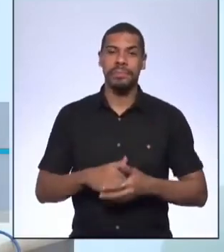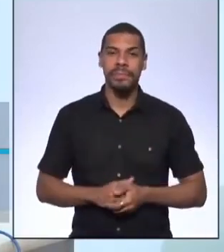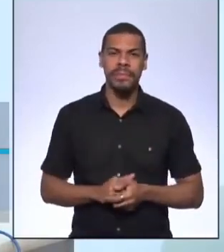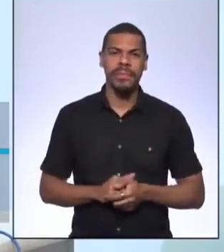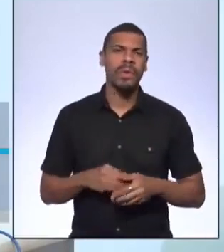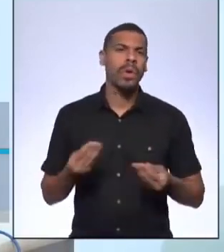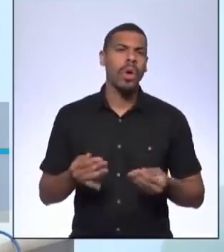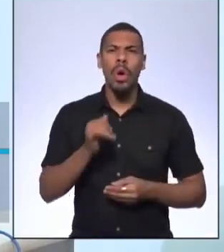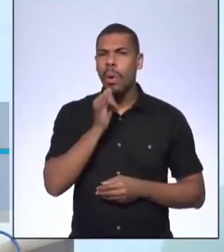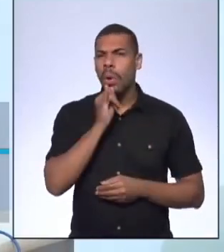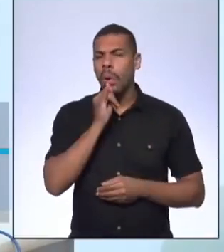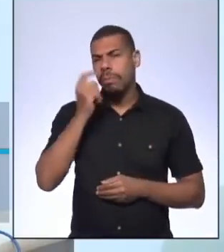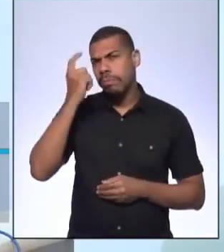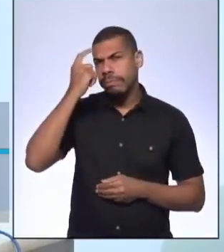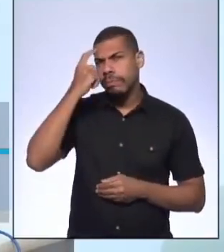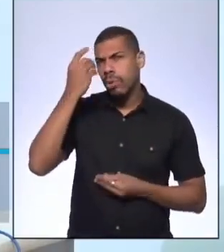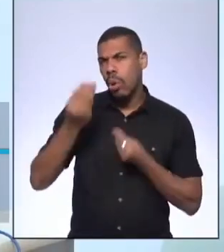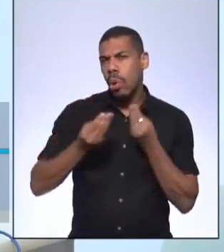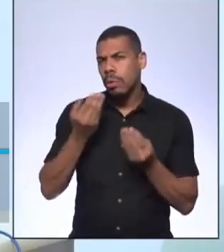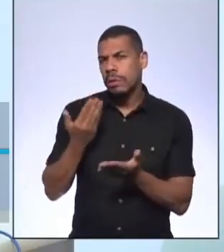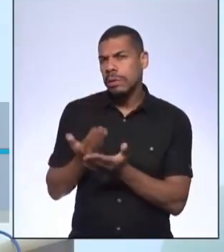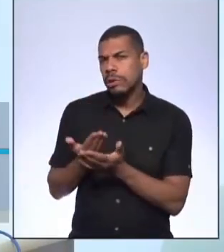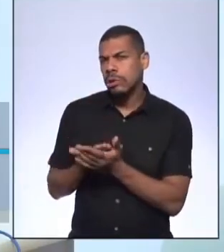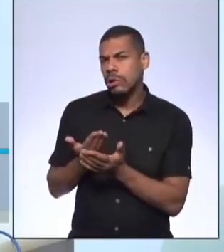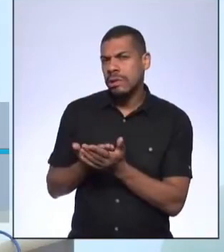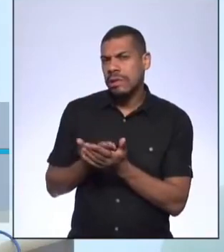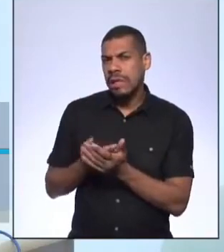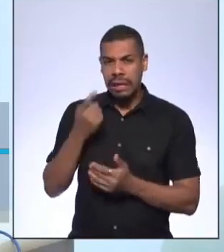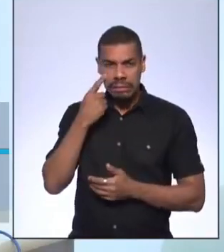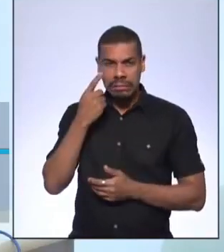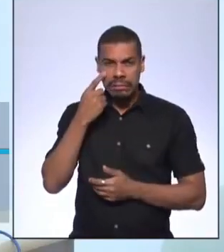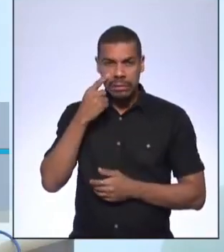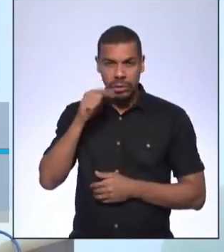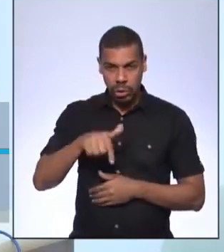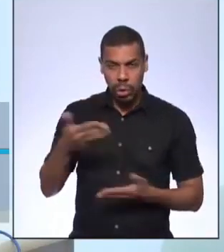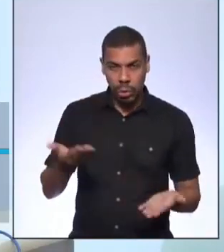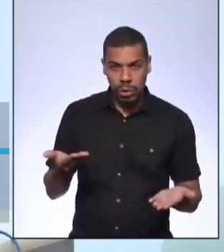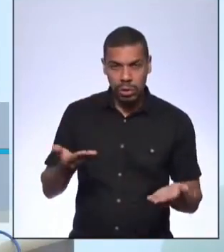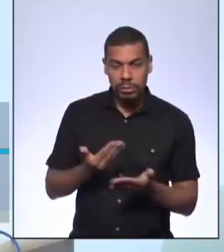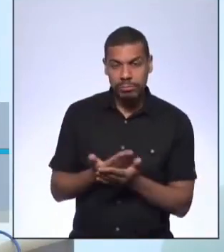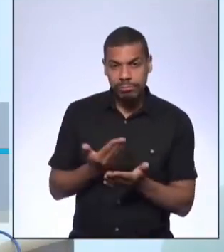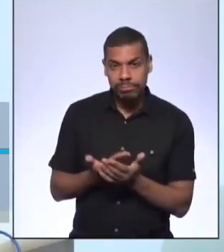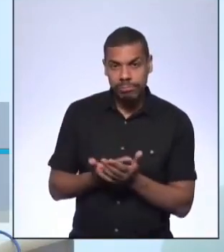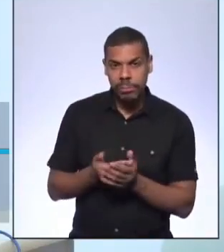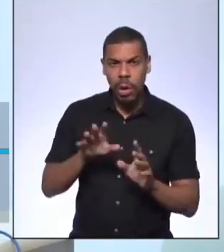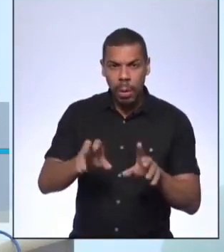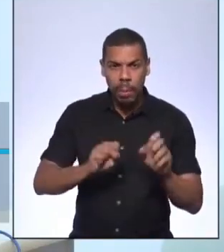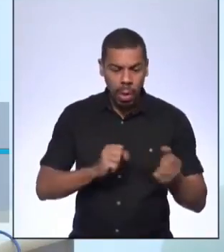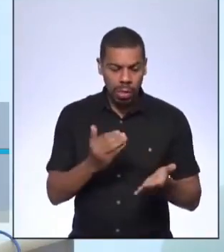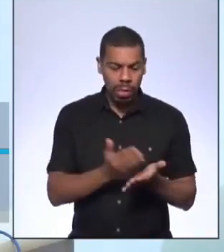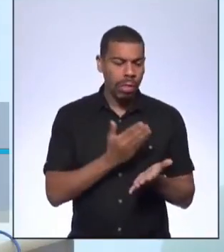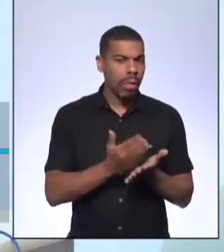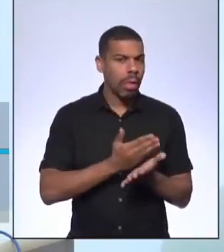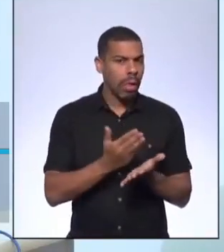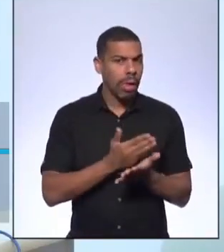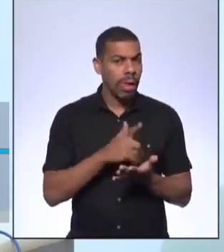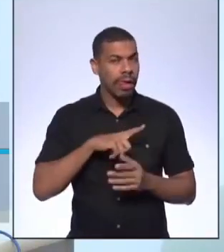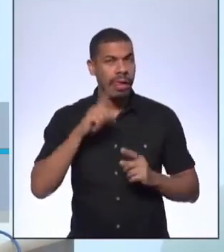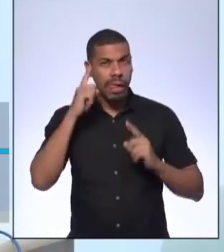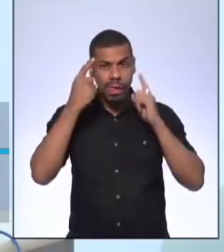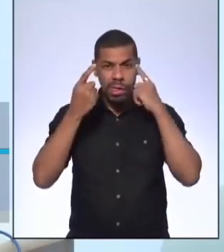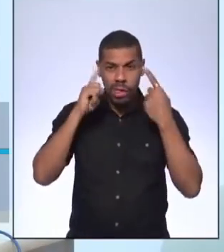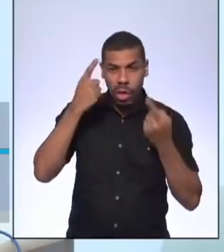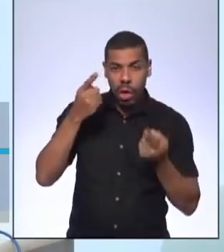Só avisando já os estudantes que estão acompanhando a nossa aula de hoje, que eles podem pegar o caderno do aluno, caso tenha a